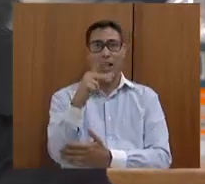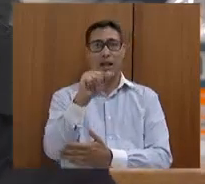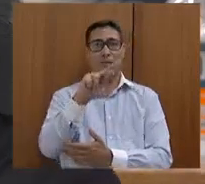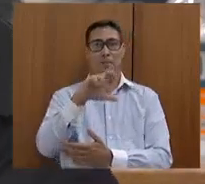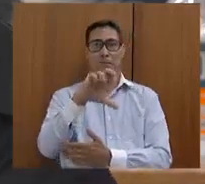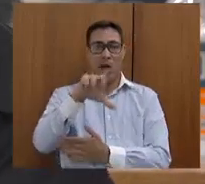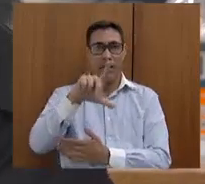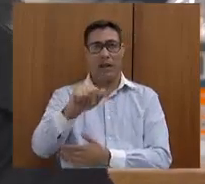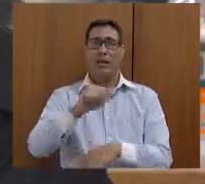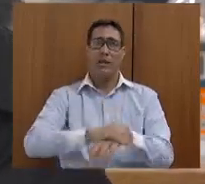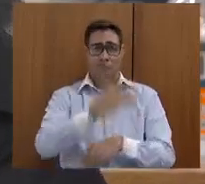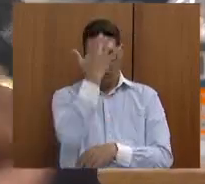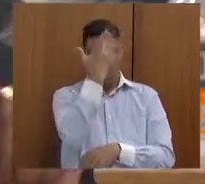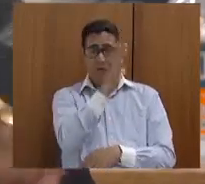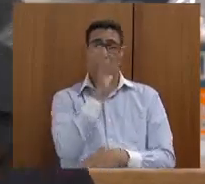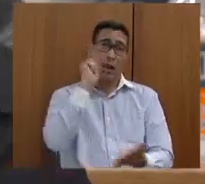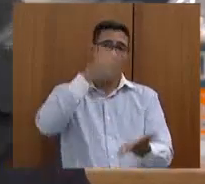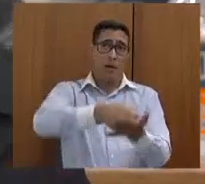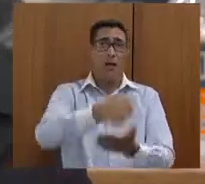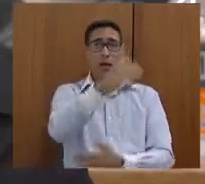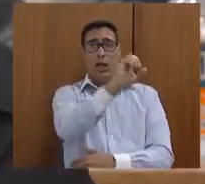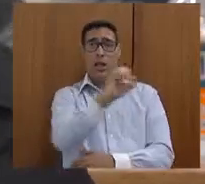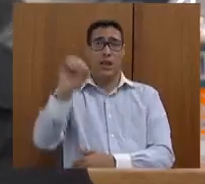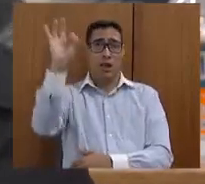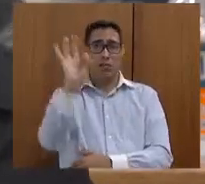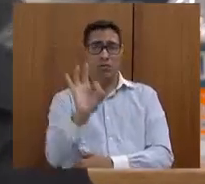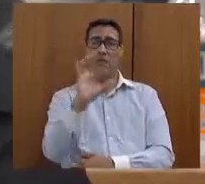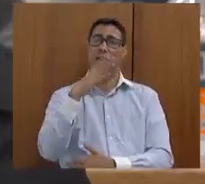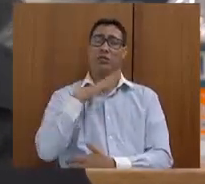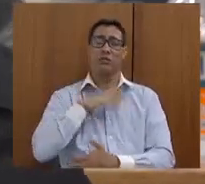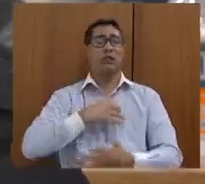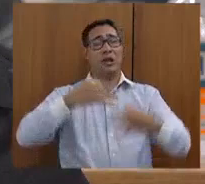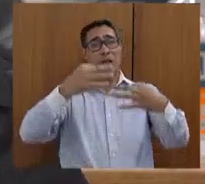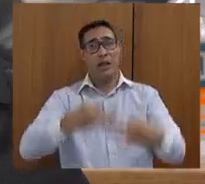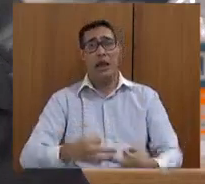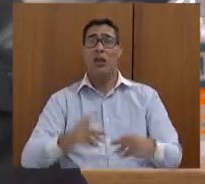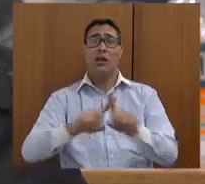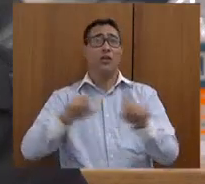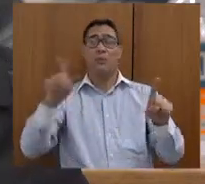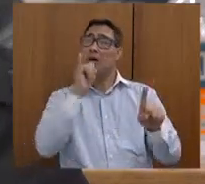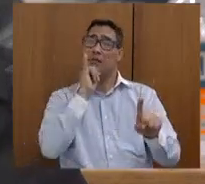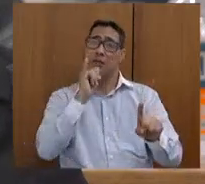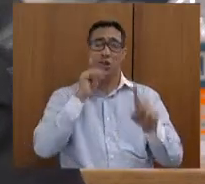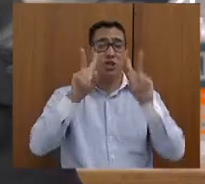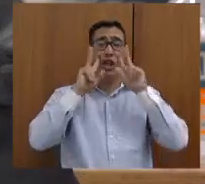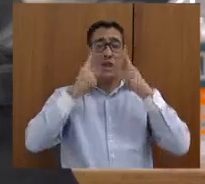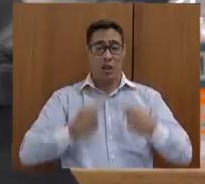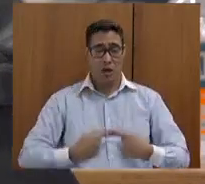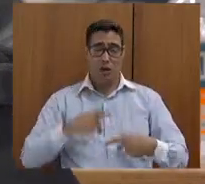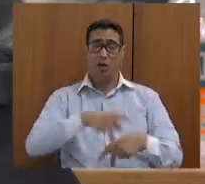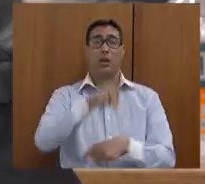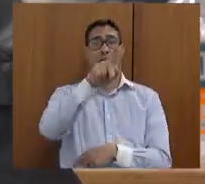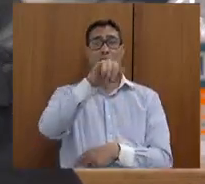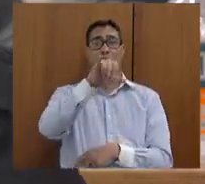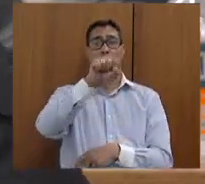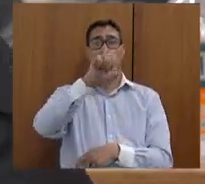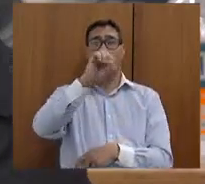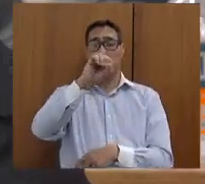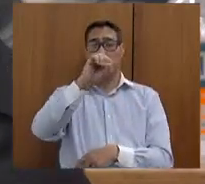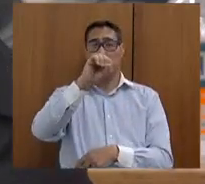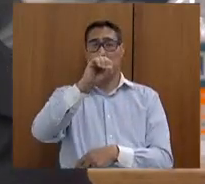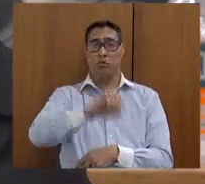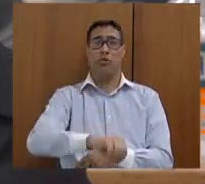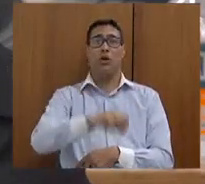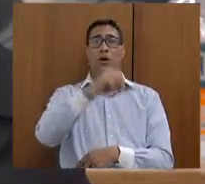é muito fácil falar que nós estamos pagando 100% em dia quando um a gente não reconhece o piso para